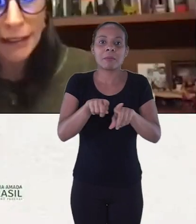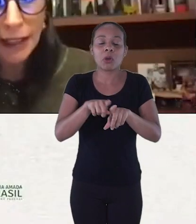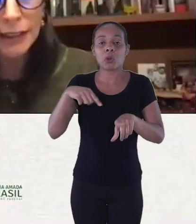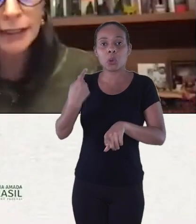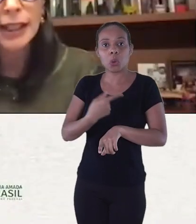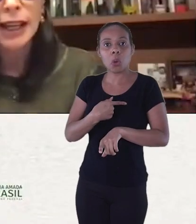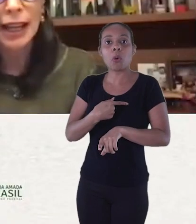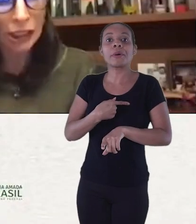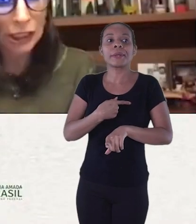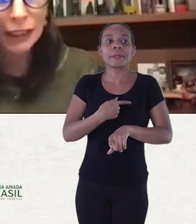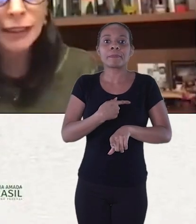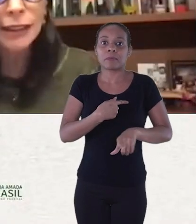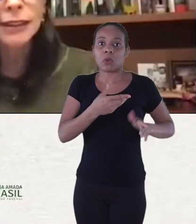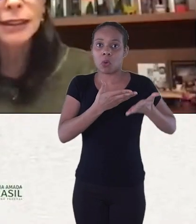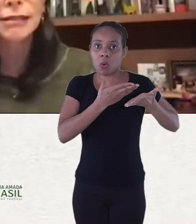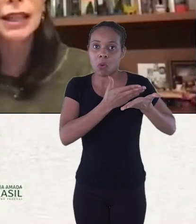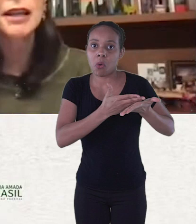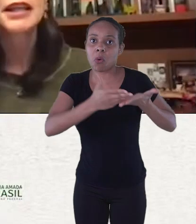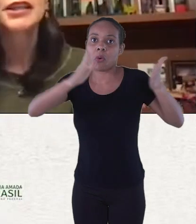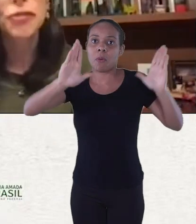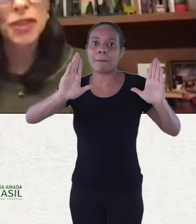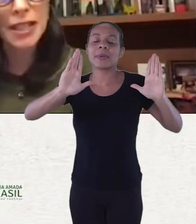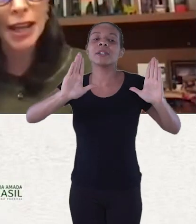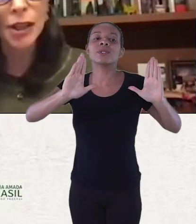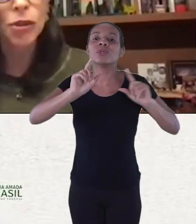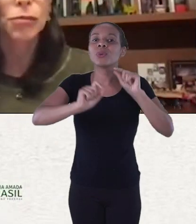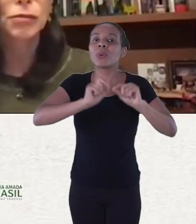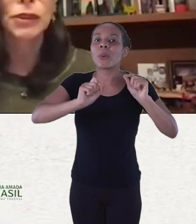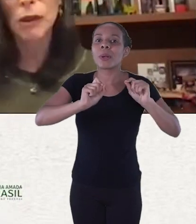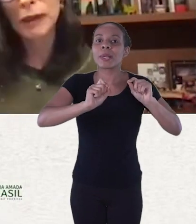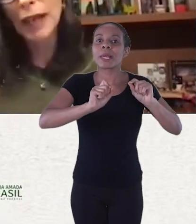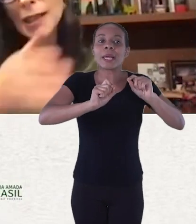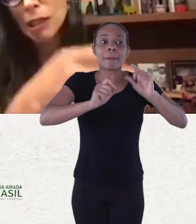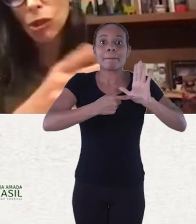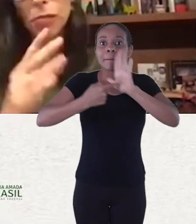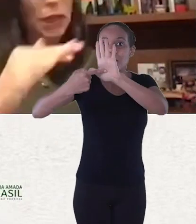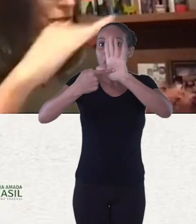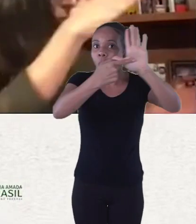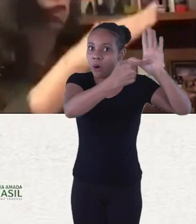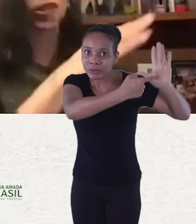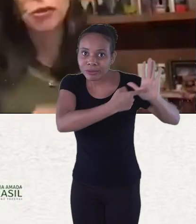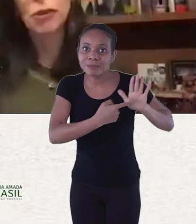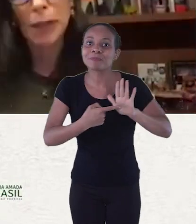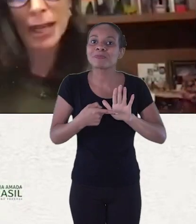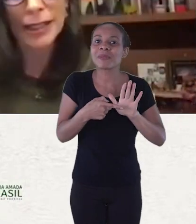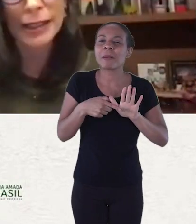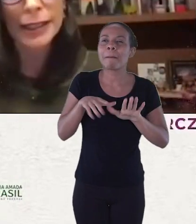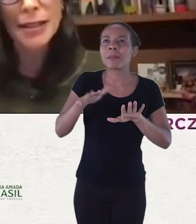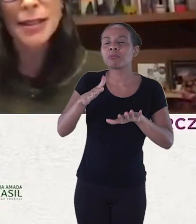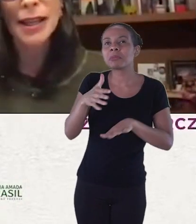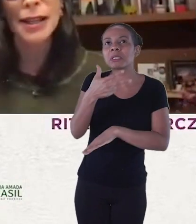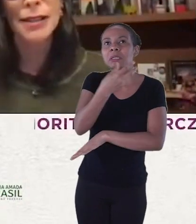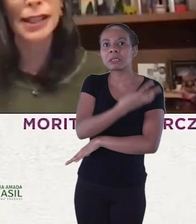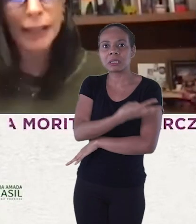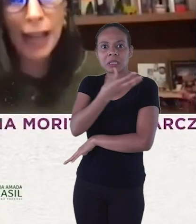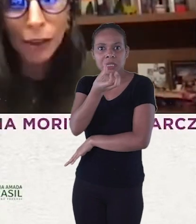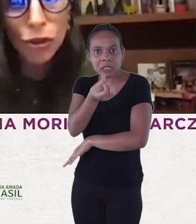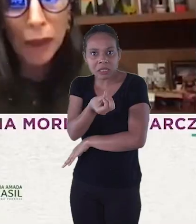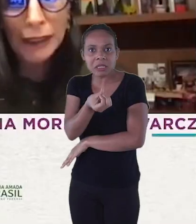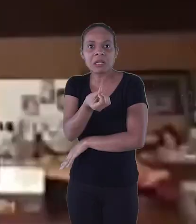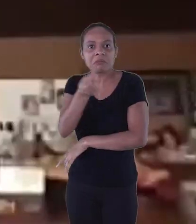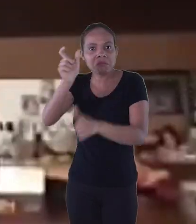chamamos 36 artistas, né, que fizeram, na enciclopédia, no livro, aparecem